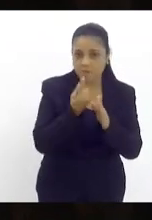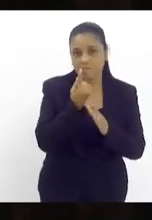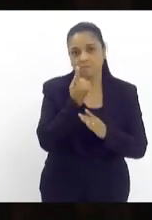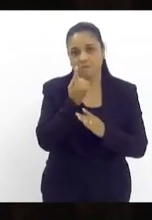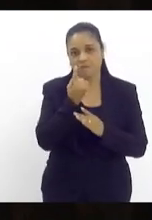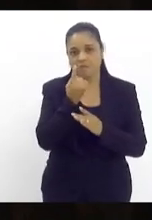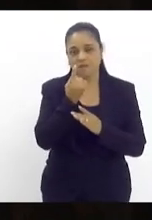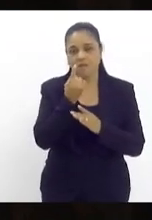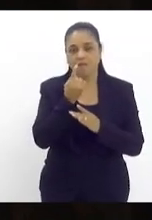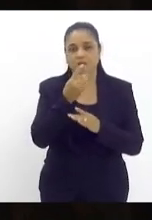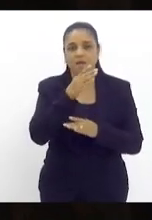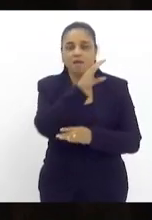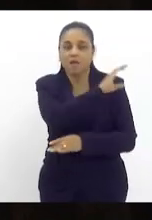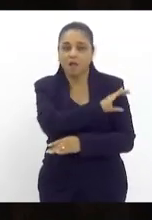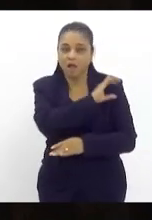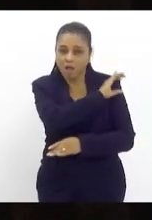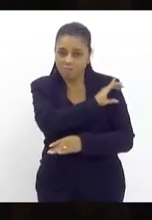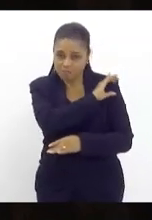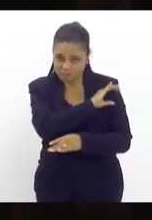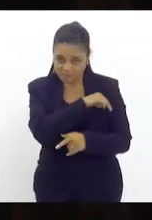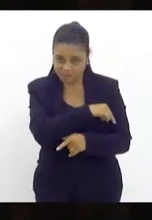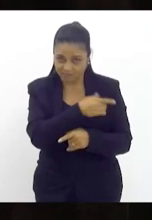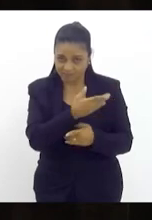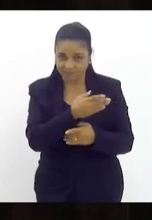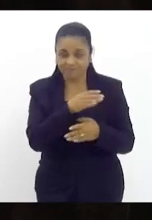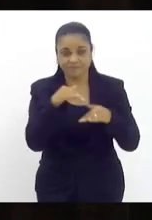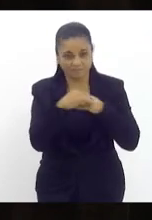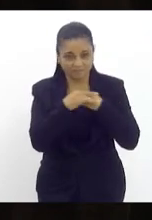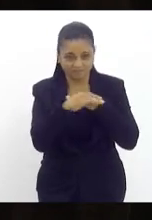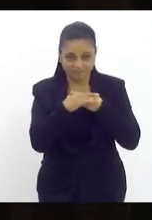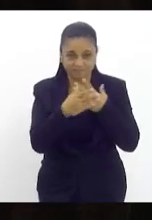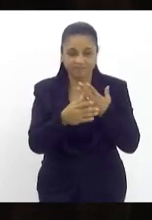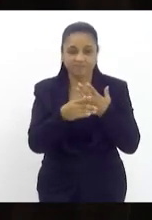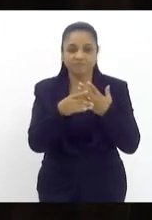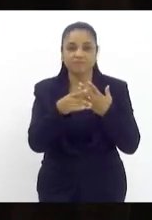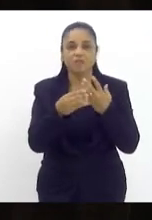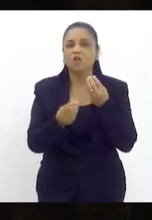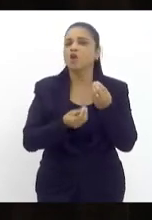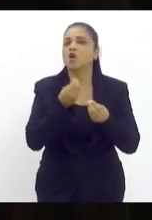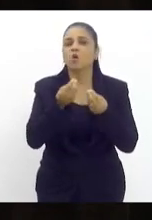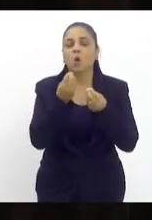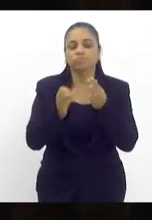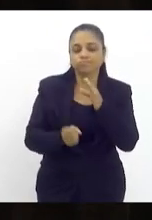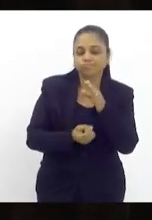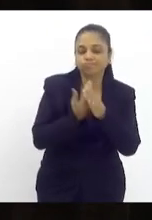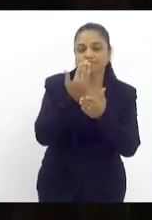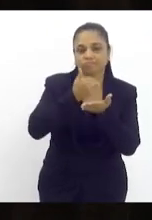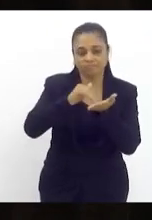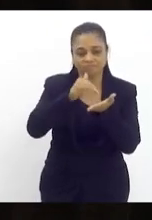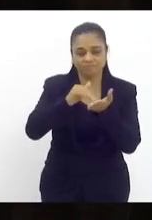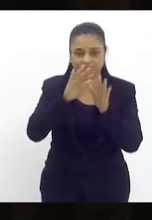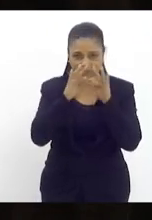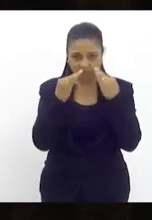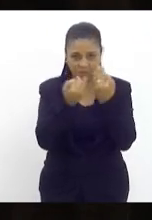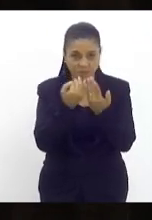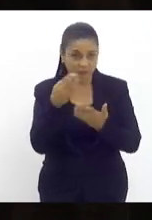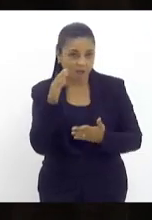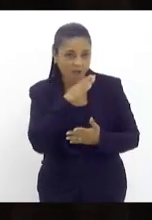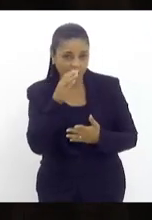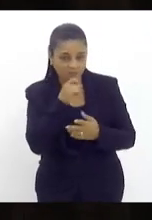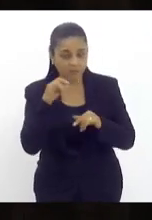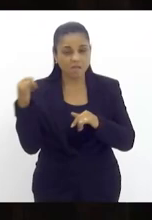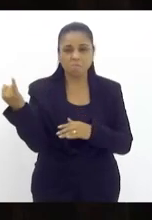dos Goitacazes. Eu queria falar de como nasceu a Secretaria da Família, rapidamente, para entender